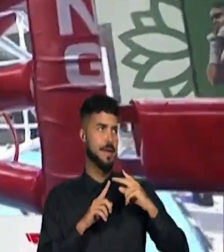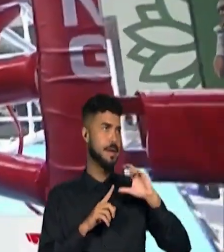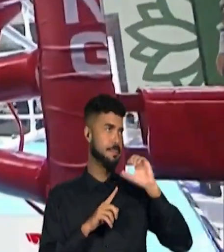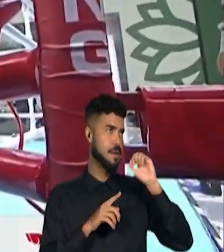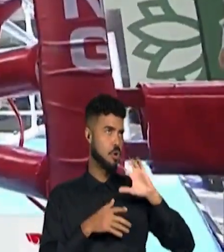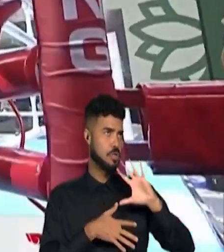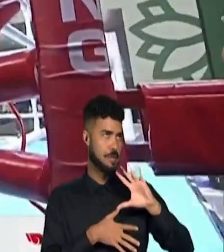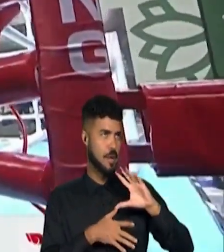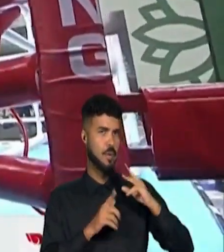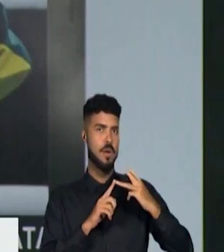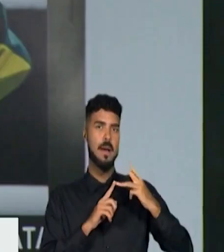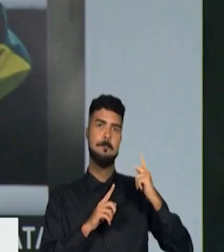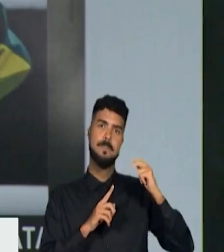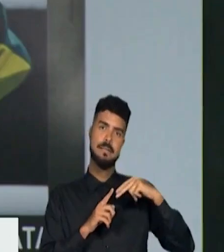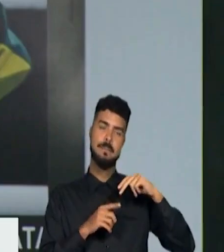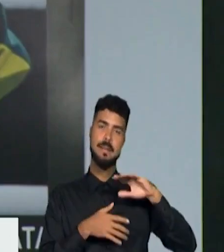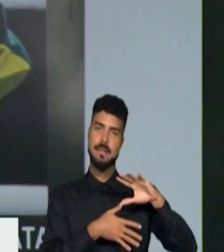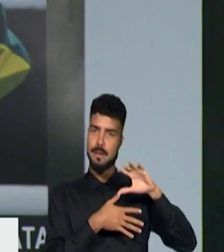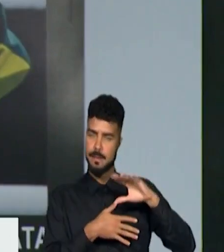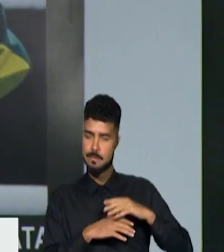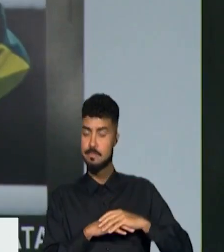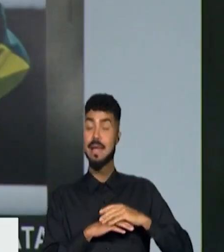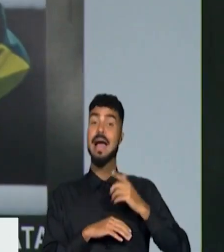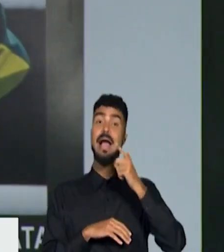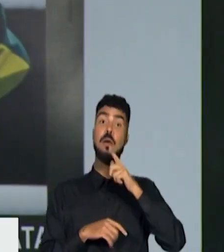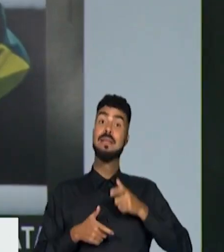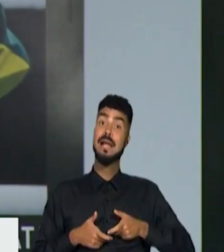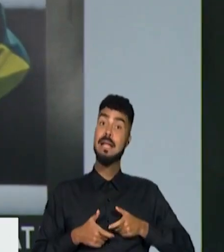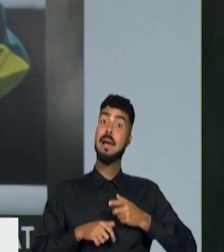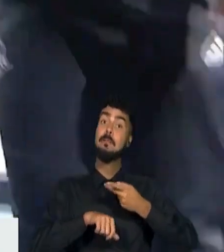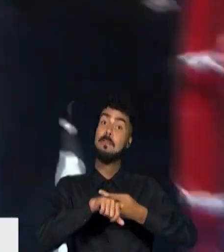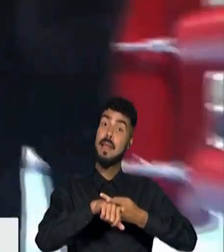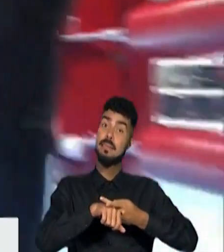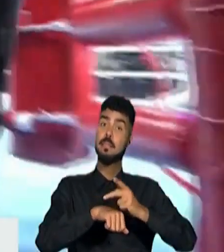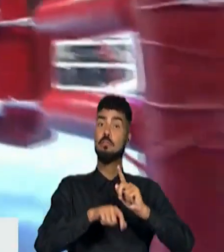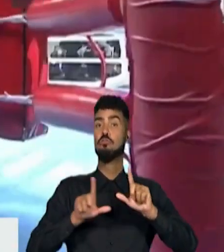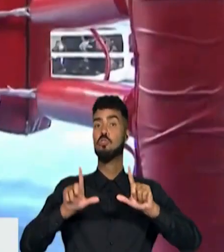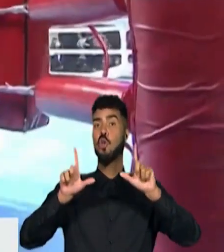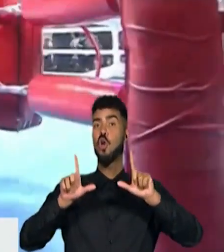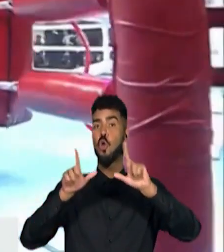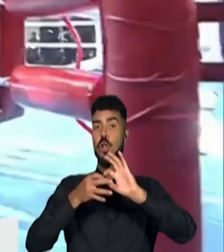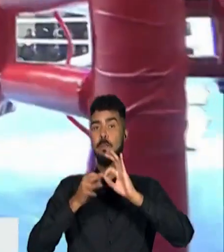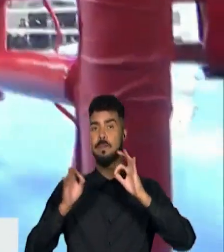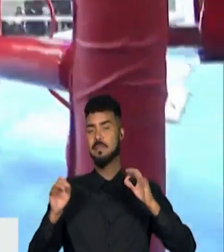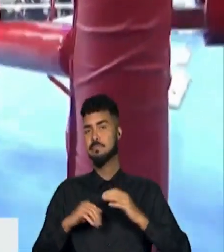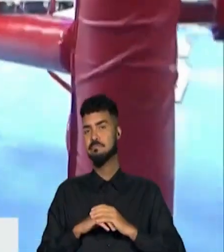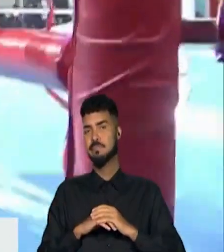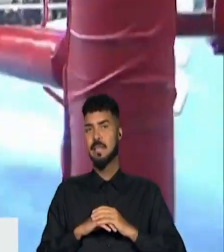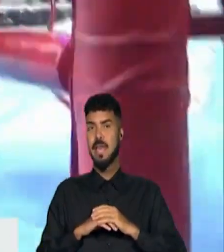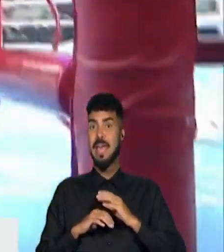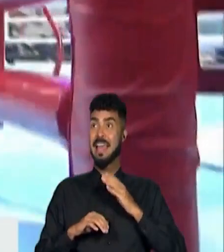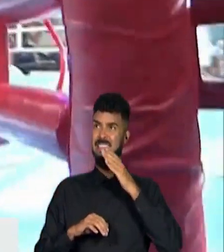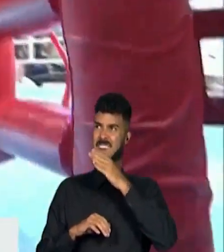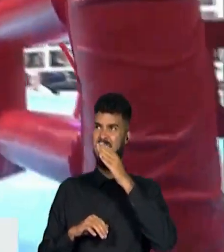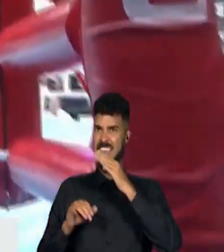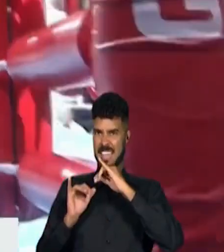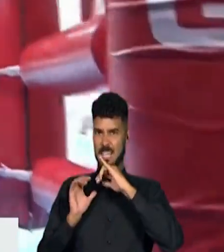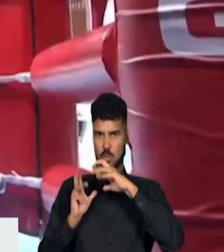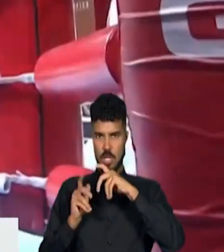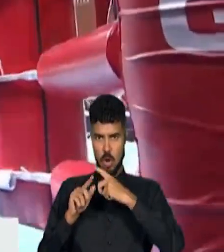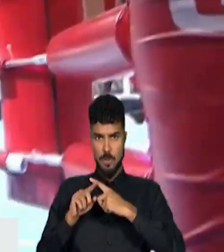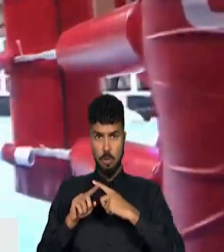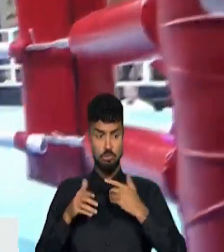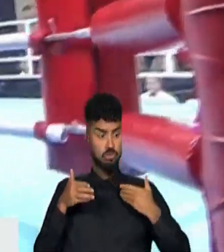e pan-americana, além de medalhista de prata na Olimpíada de Tóquio, e só compete internacionalmente há 6 anos, mesmo